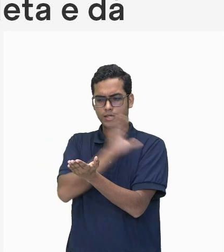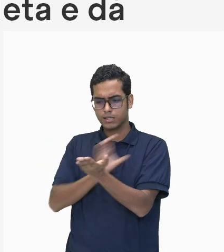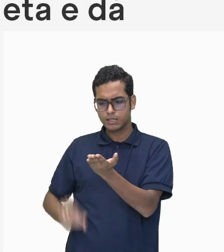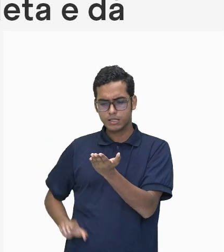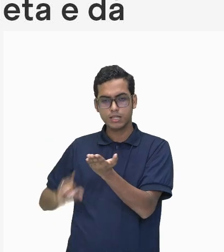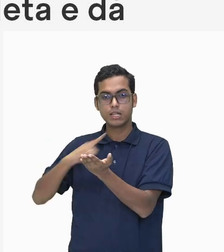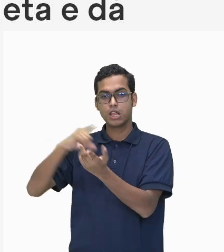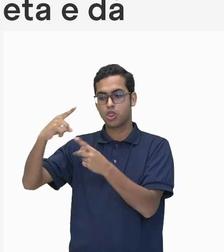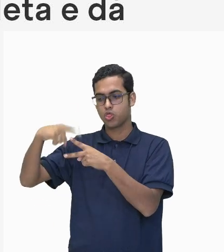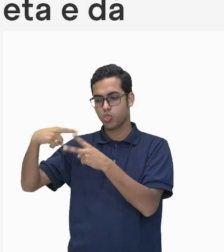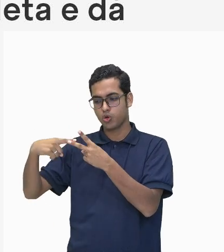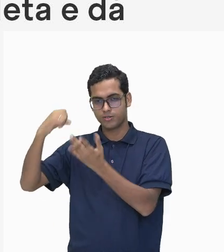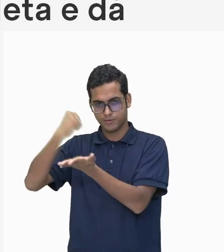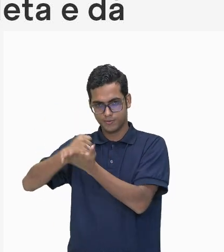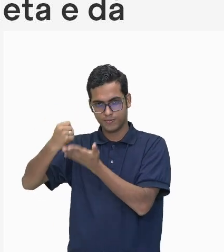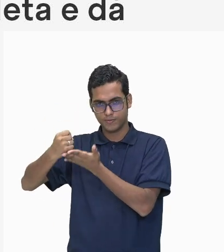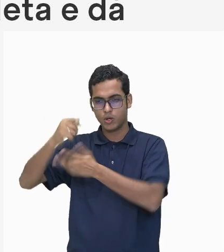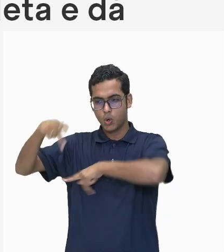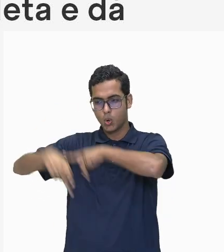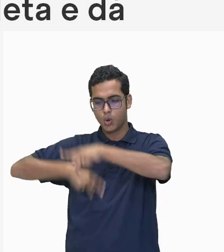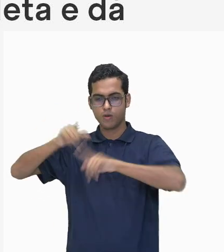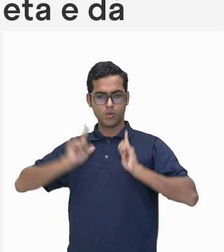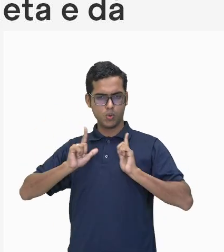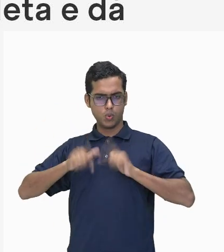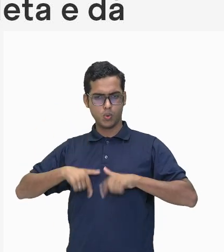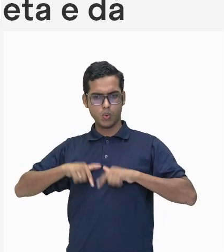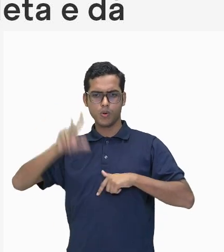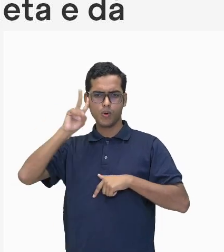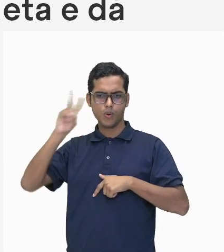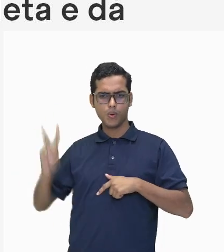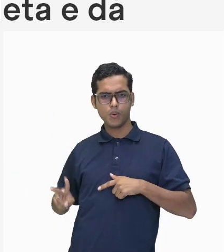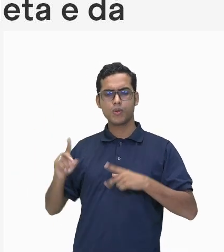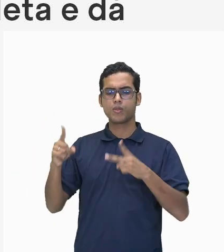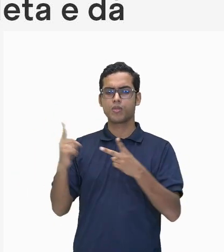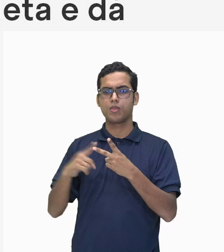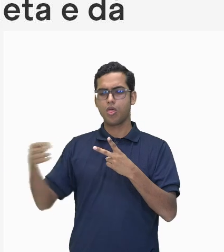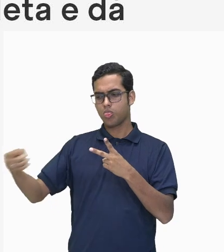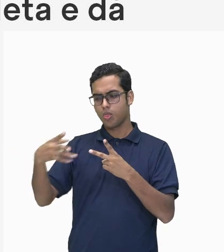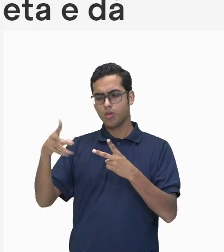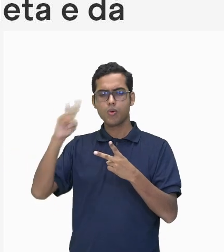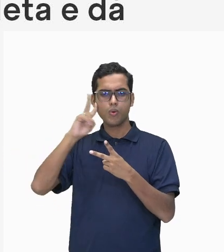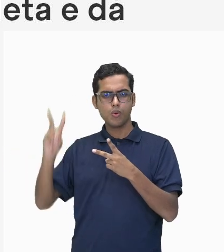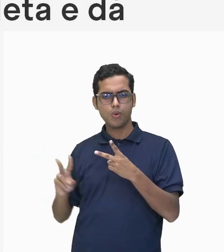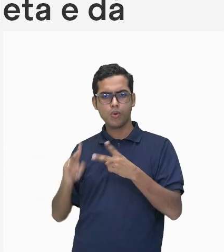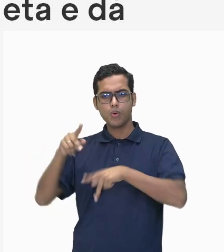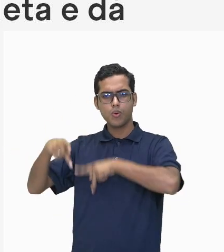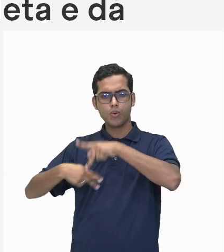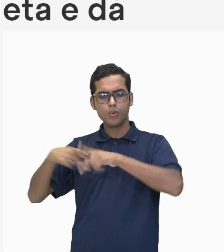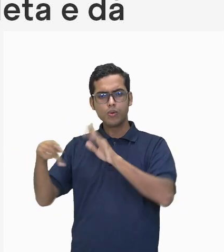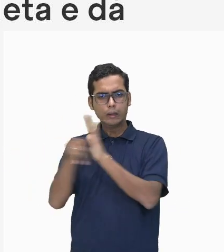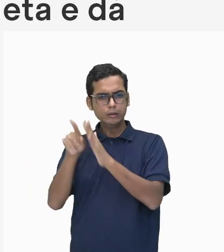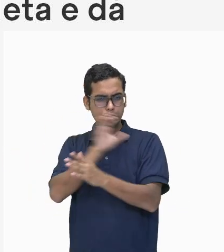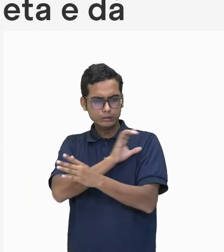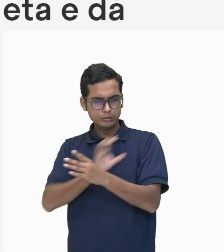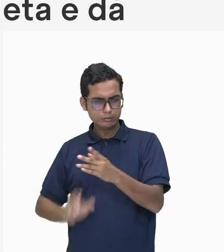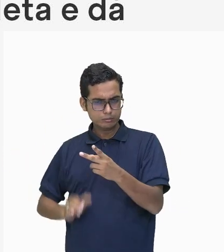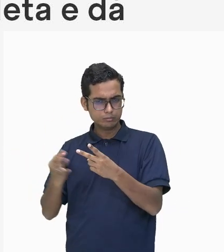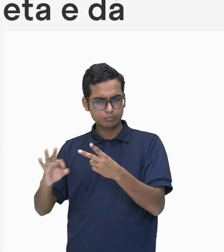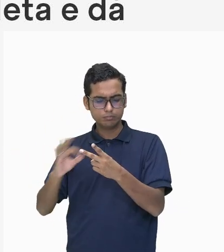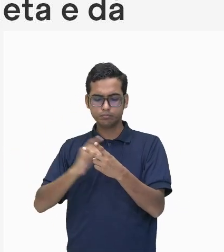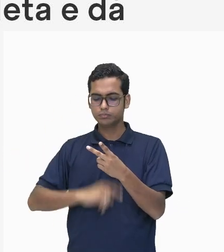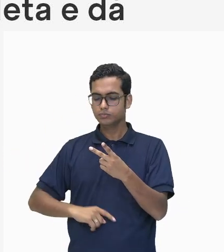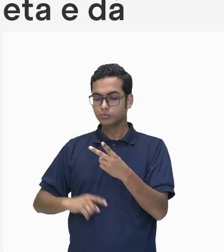que foi a história do povo de Israel, e o Novo Testamento, que foi a história do povo cristão.